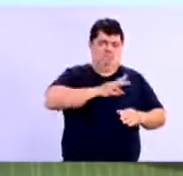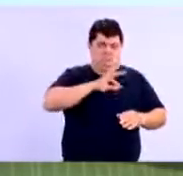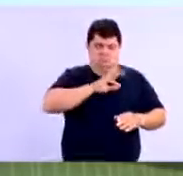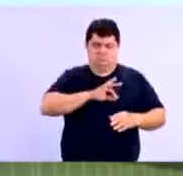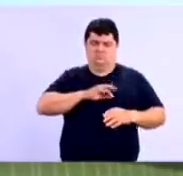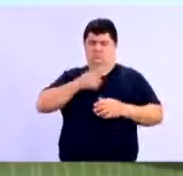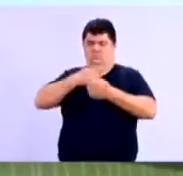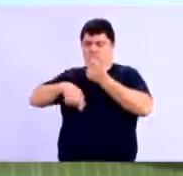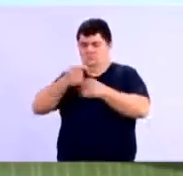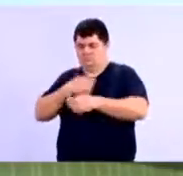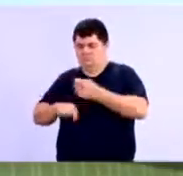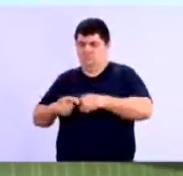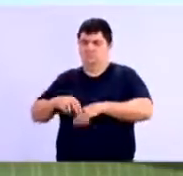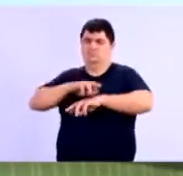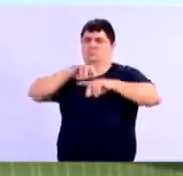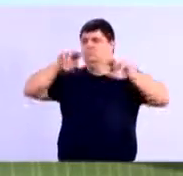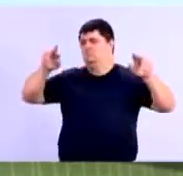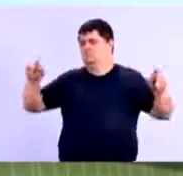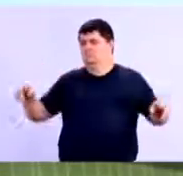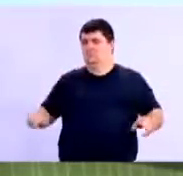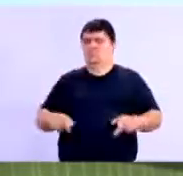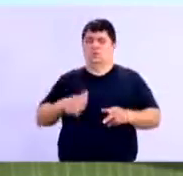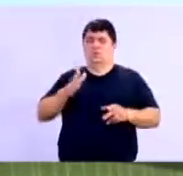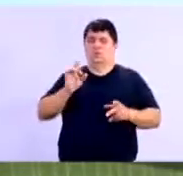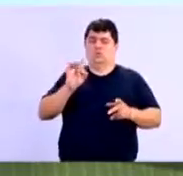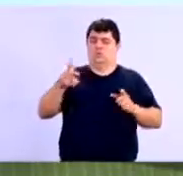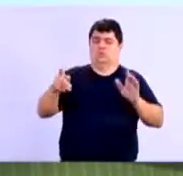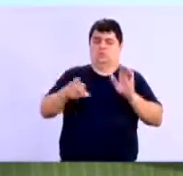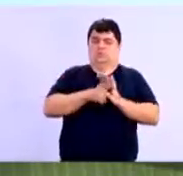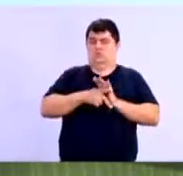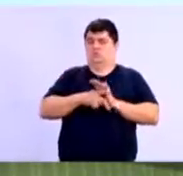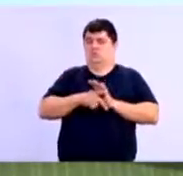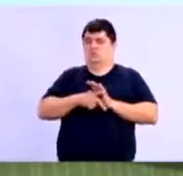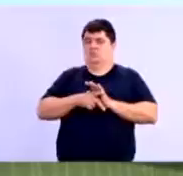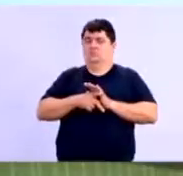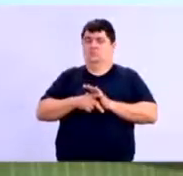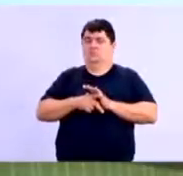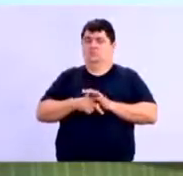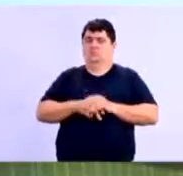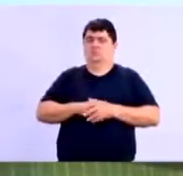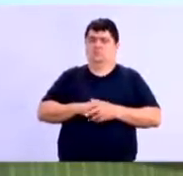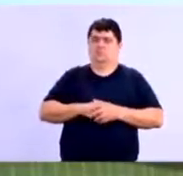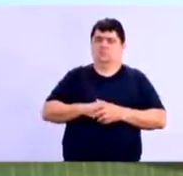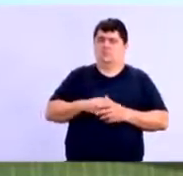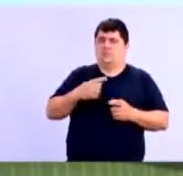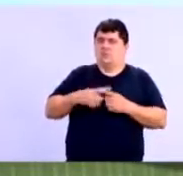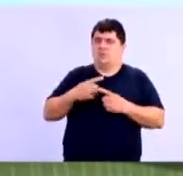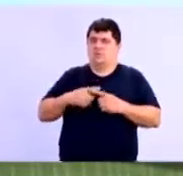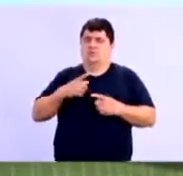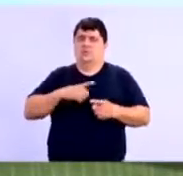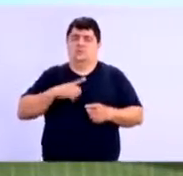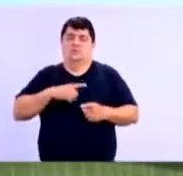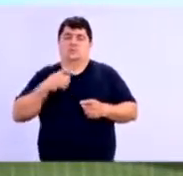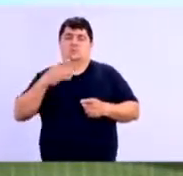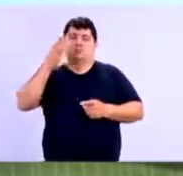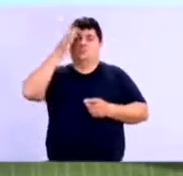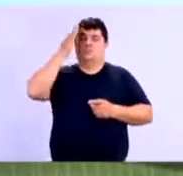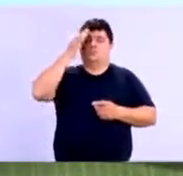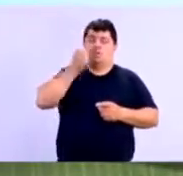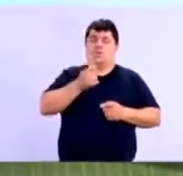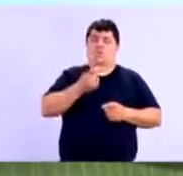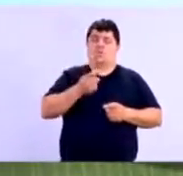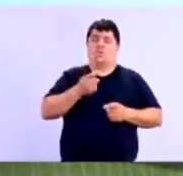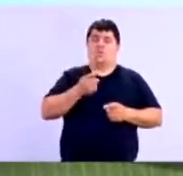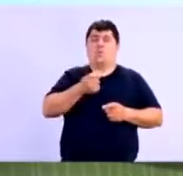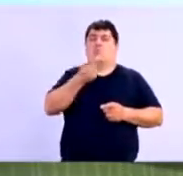despesas administrativas. Ok? A parte operacional de despesa eu não coloquei nenhuma. Mas por que a gente calcula isso? Para eu saber justamente quanto que eu